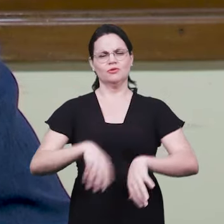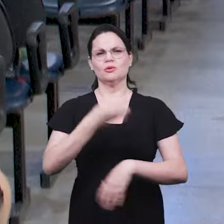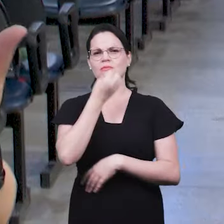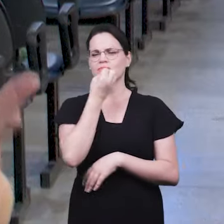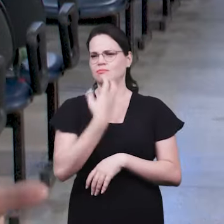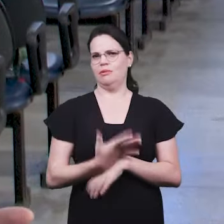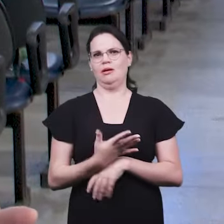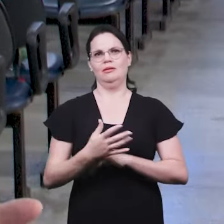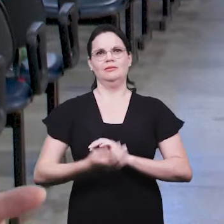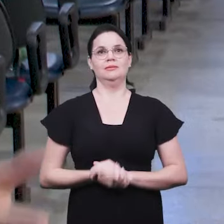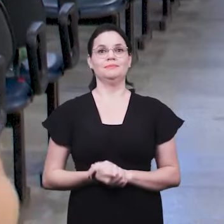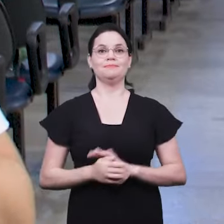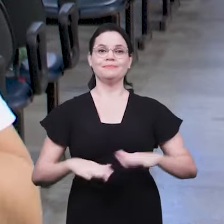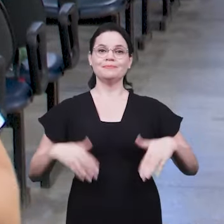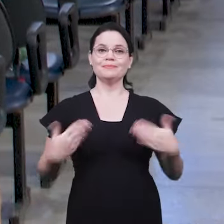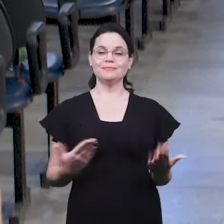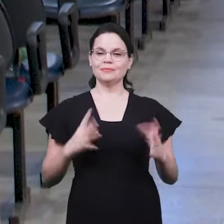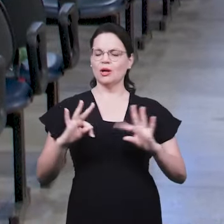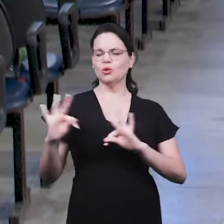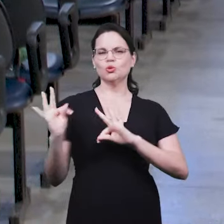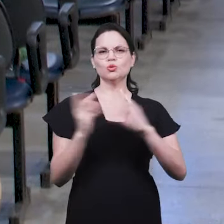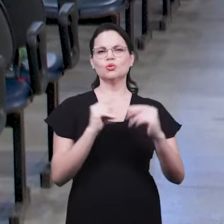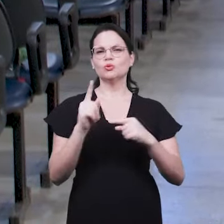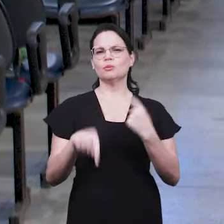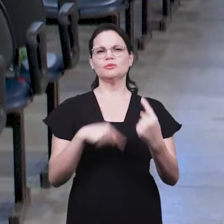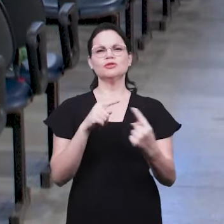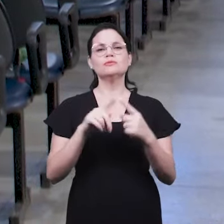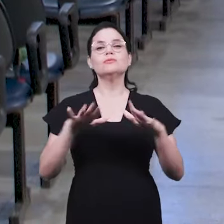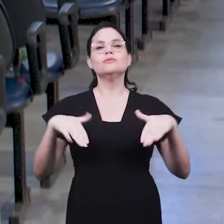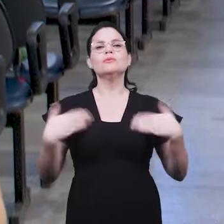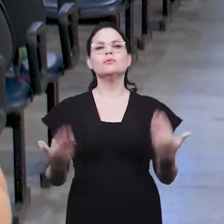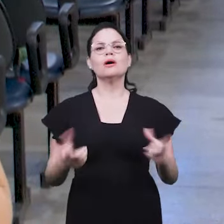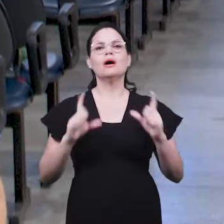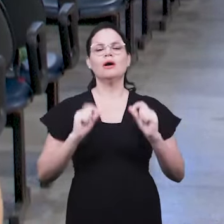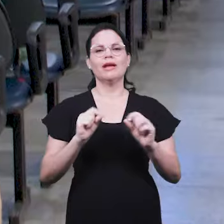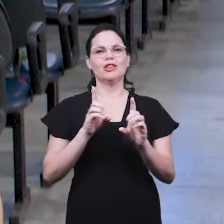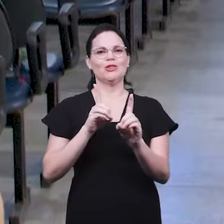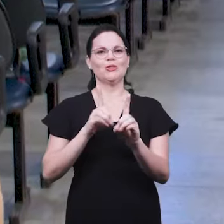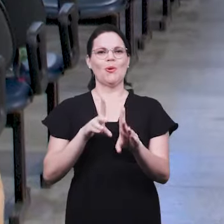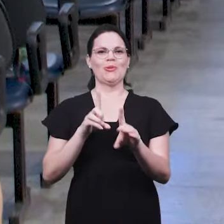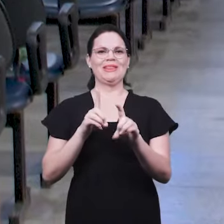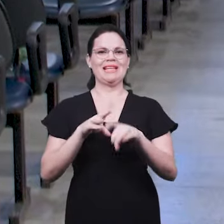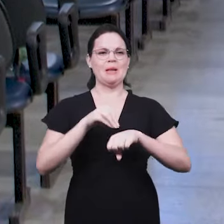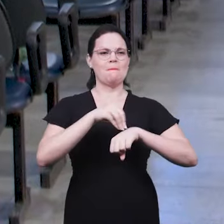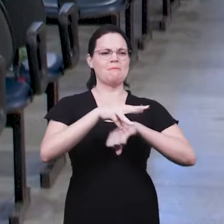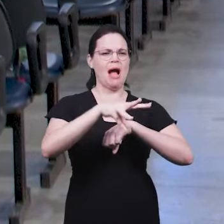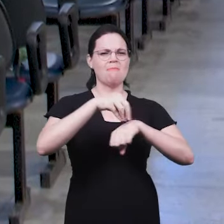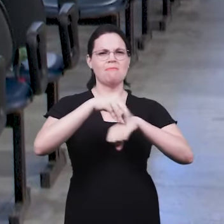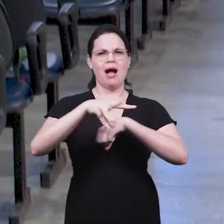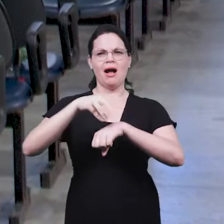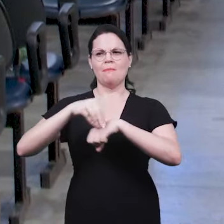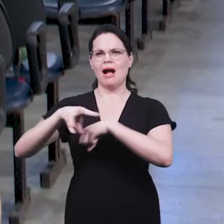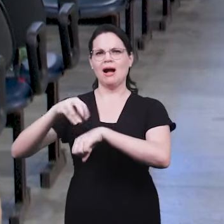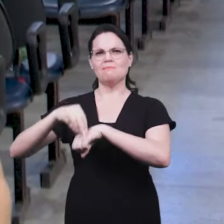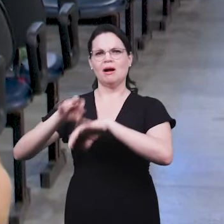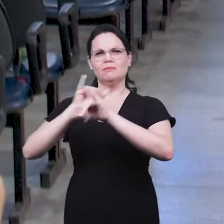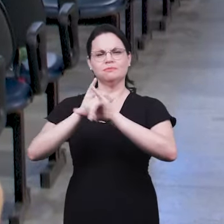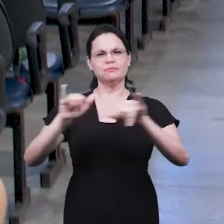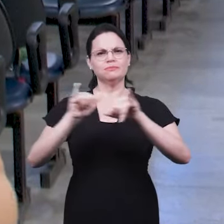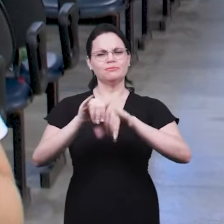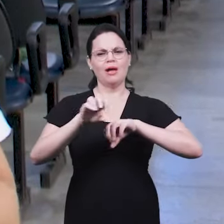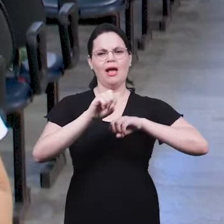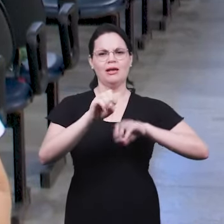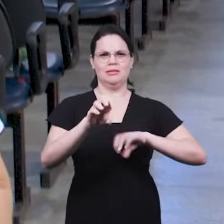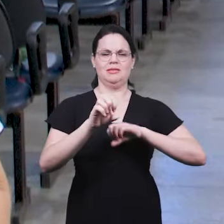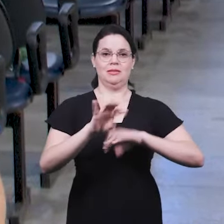sentido. Tudo isso é feito por um objetivo maior, que é a transmissão da doutrina aos milhares de seminaristas aqui presentes,